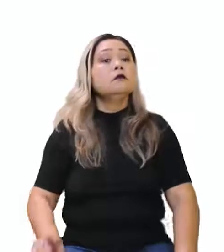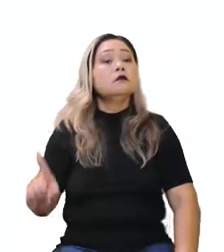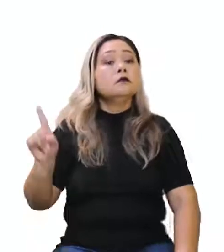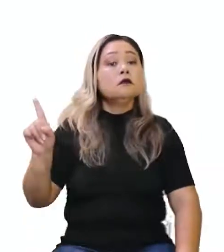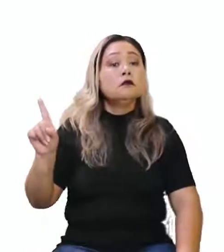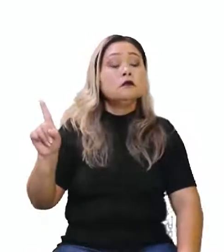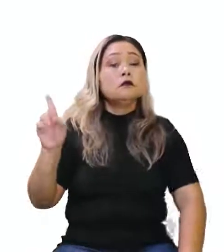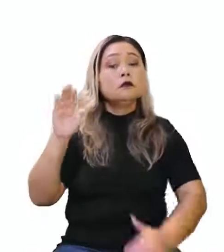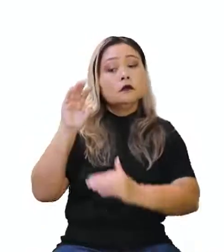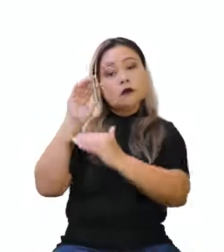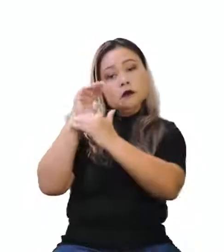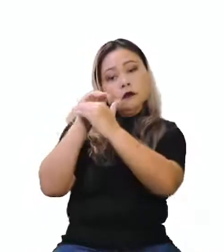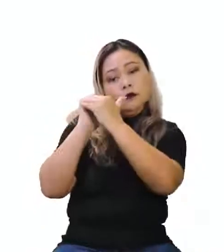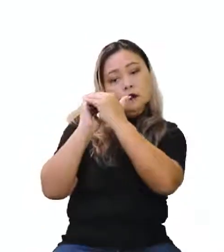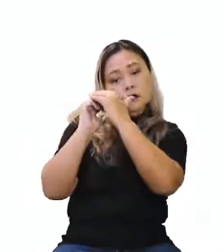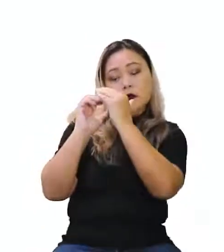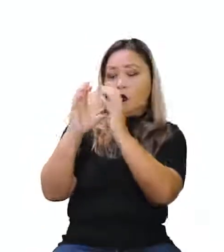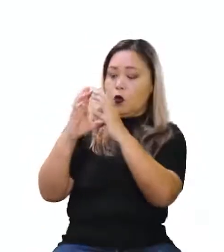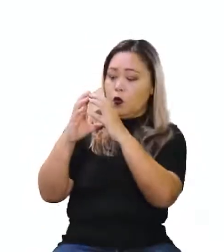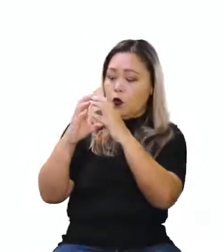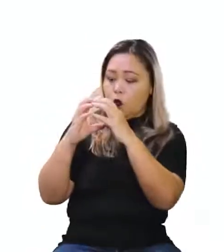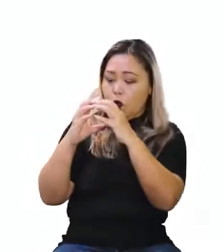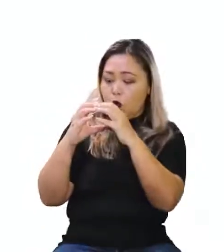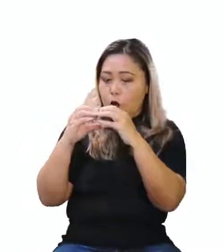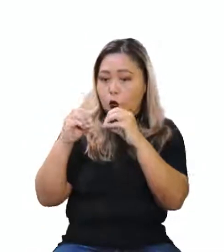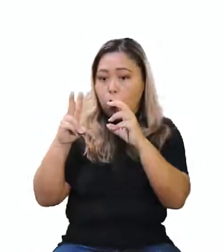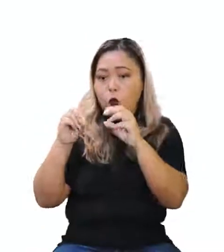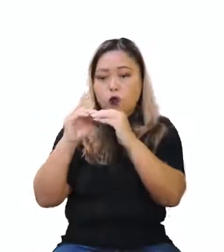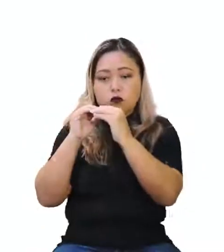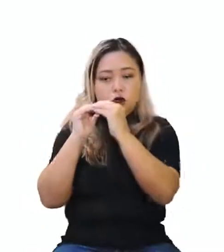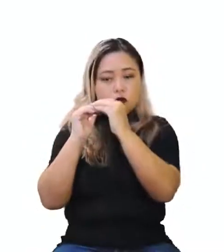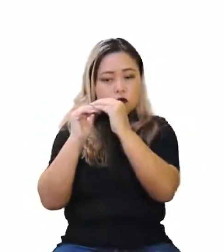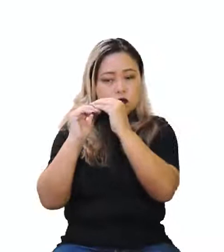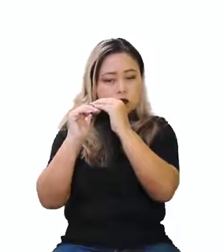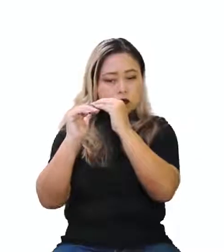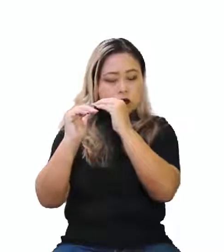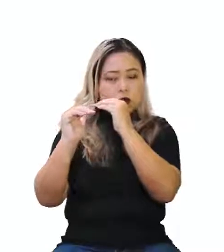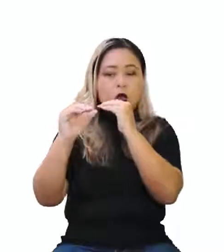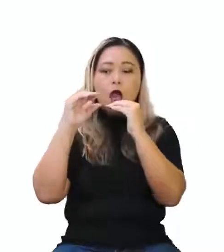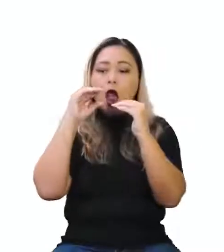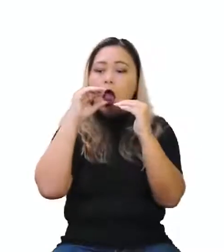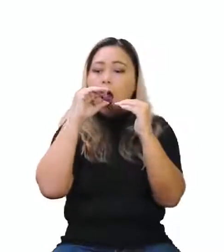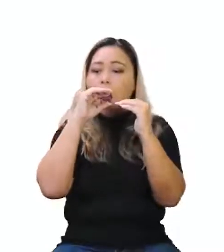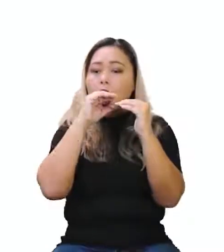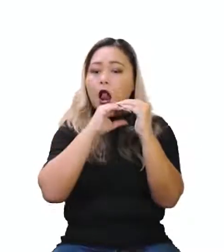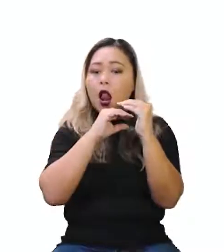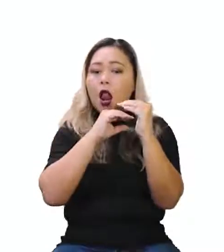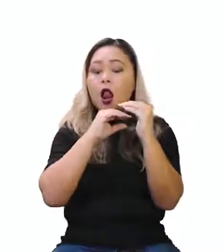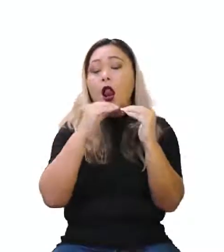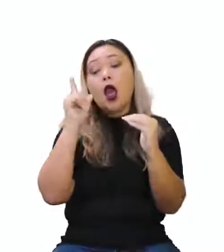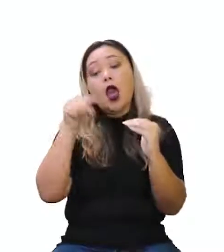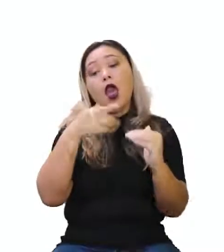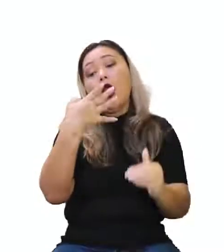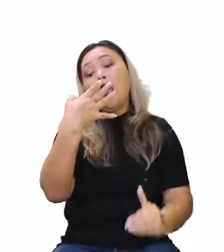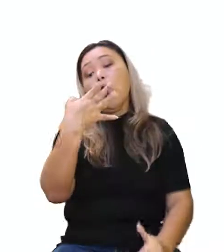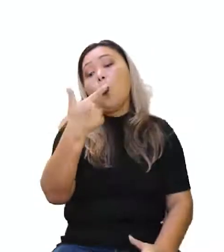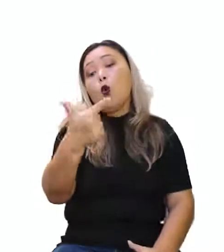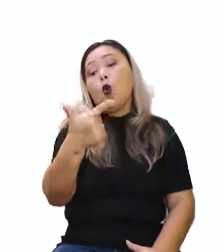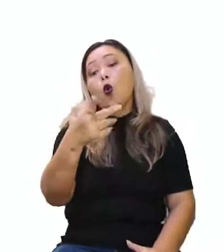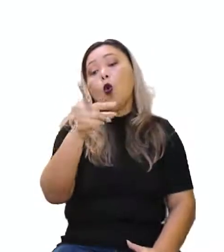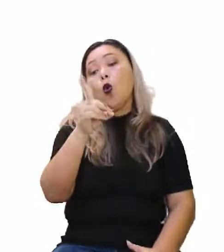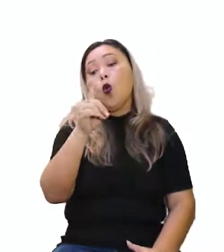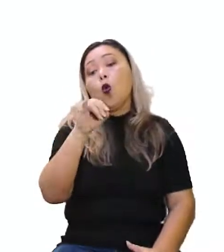A incubação. Processo de incubação desses ovos, né? A incubação aí 42 dias quando os